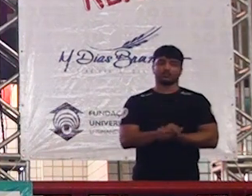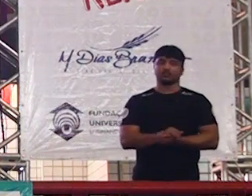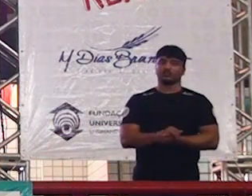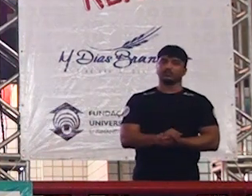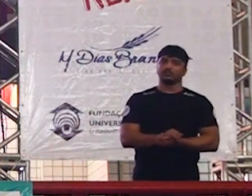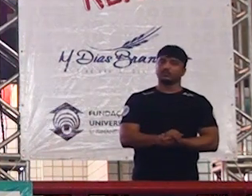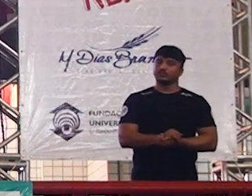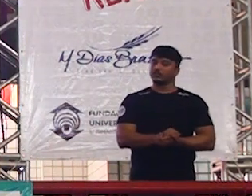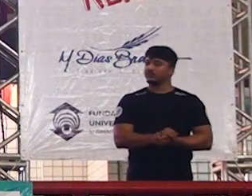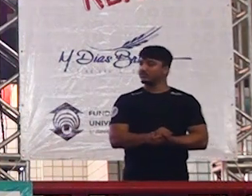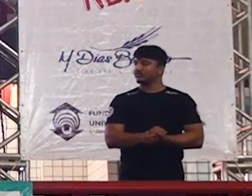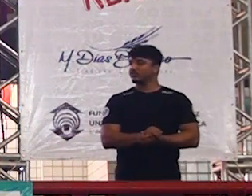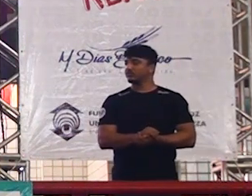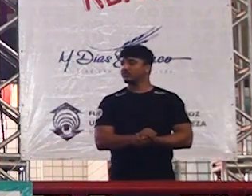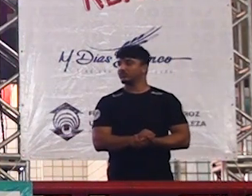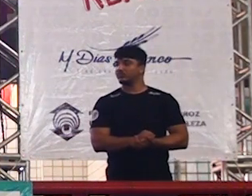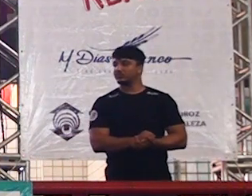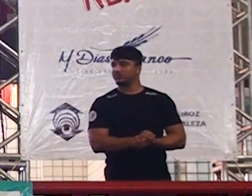Deixa eu ver aqui.